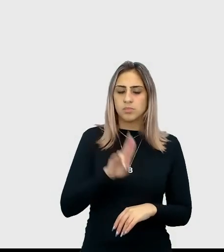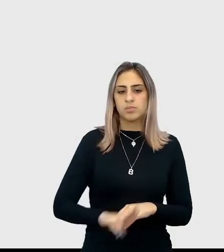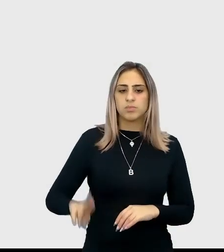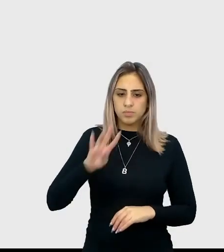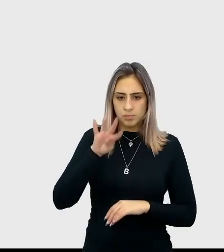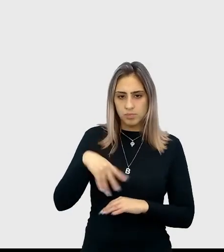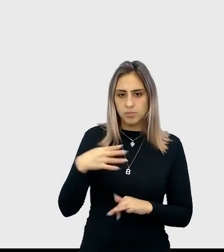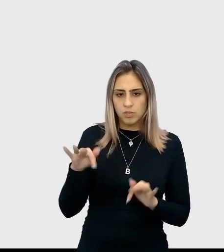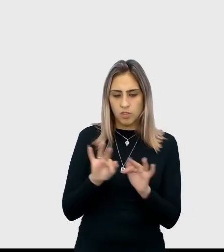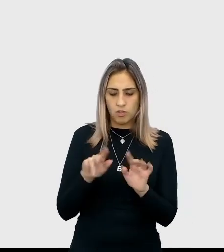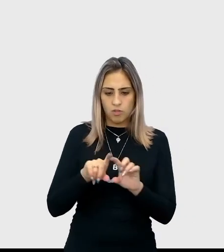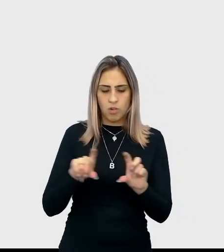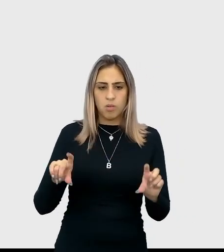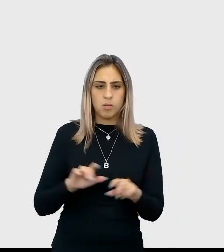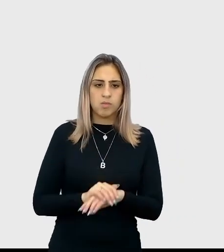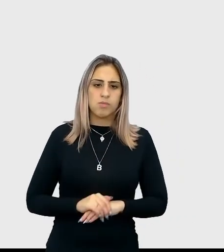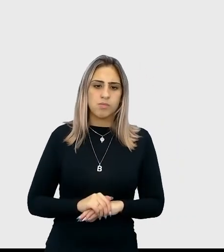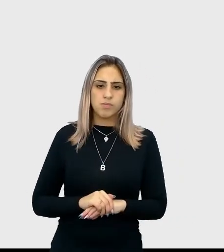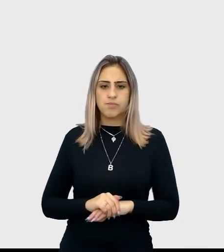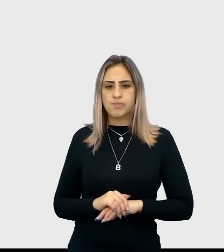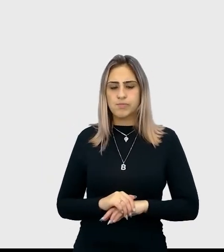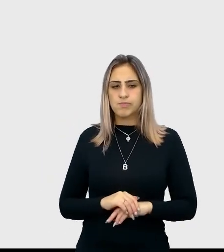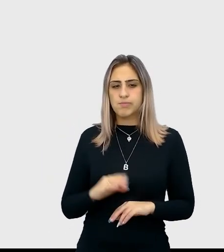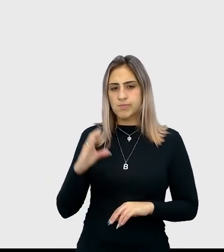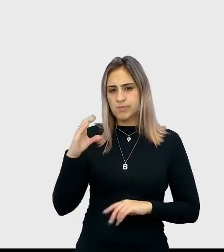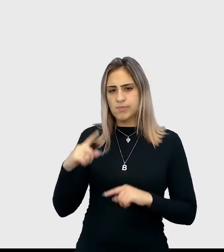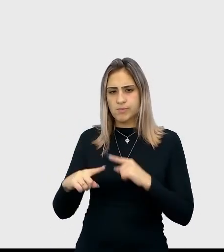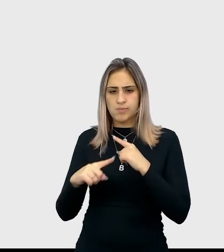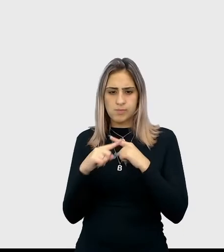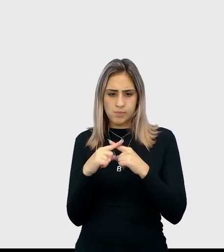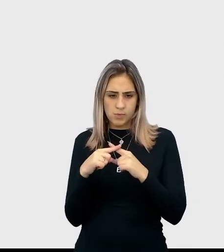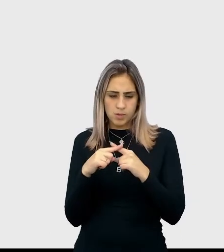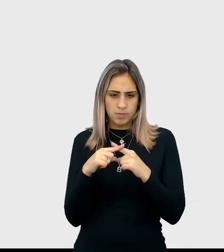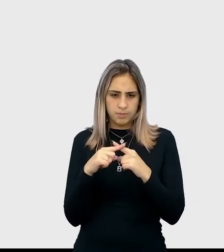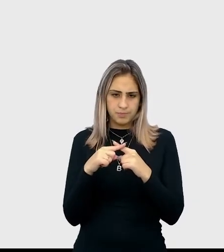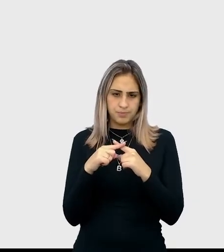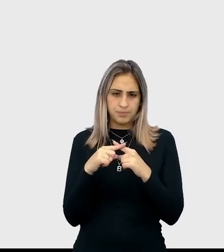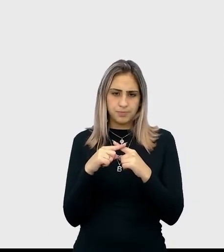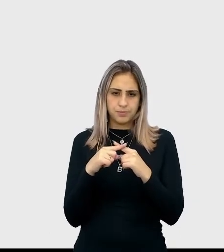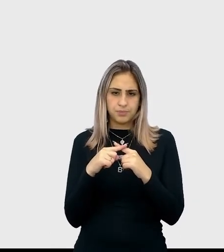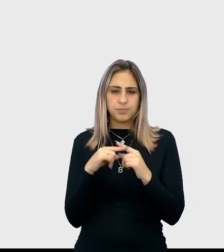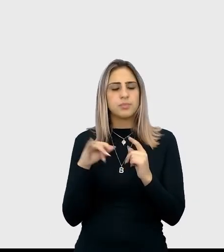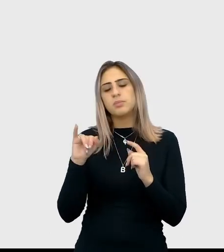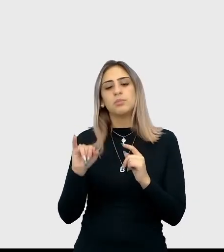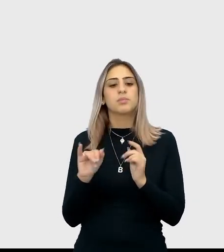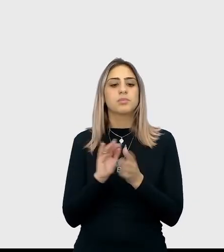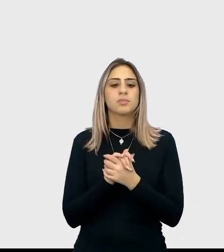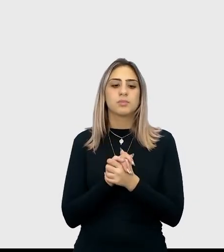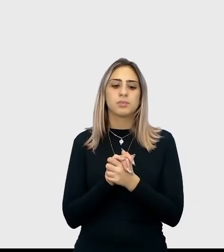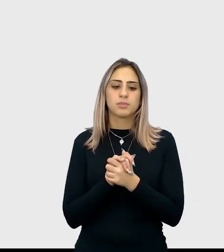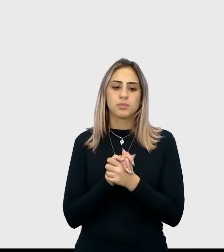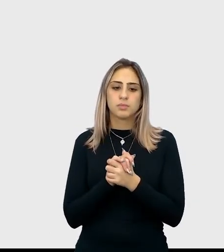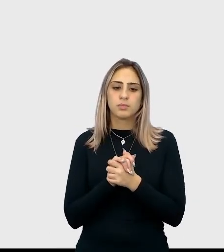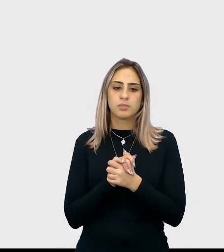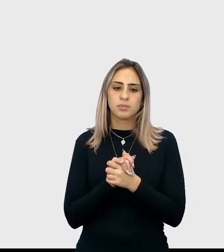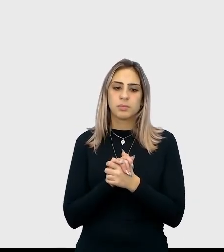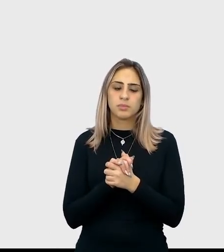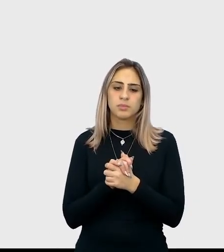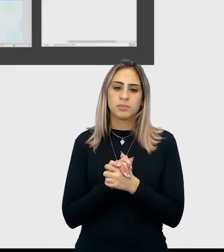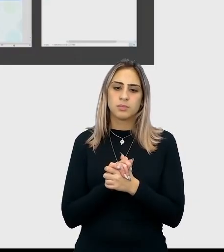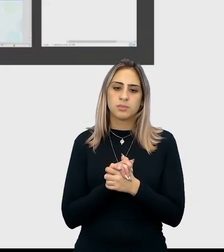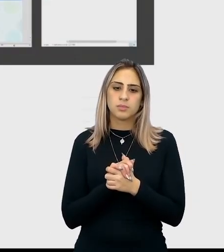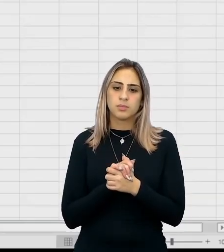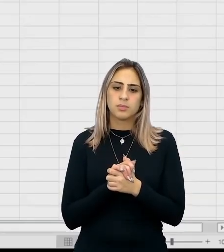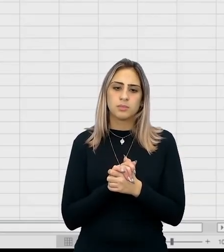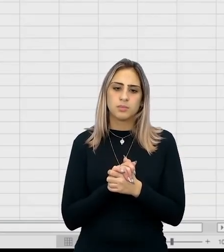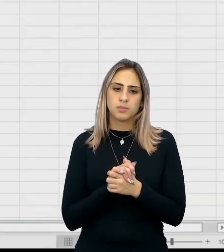essa fórmula aqui, ó. Capital vezes 1 mais I elevado a N, e nós vamos montar essa tabela. Então, vamos lá. Vamos pegar o